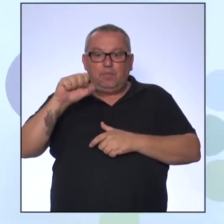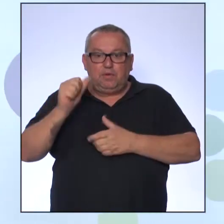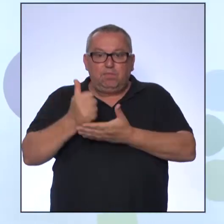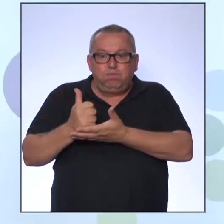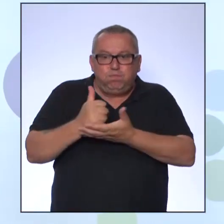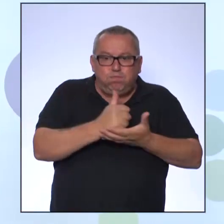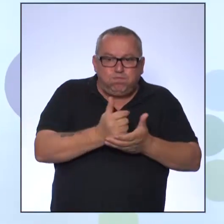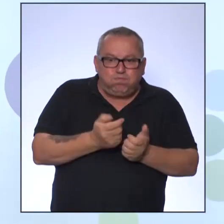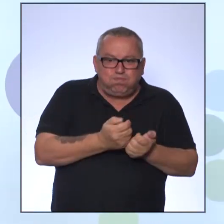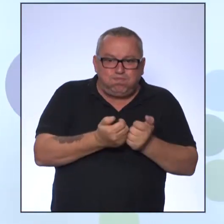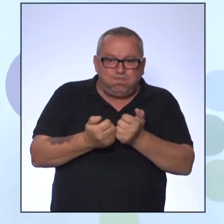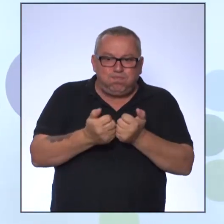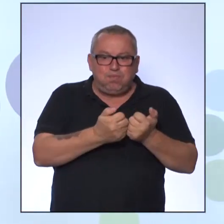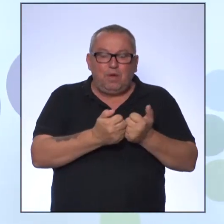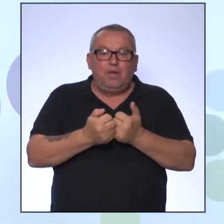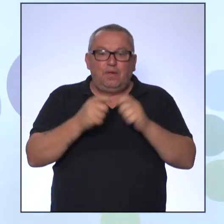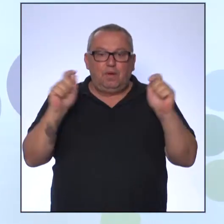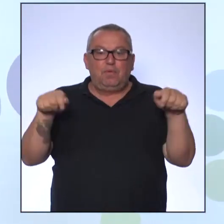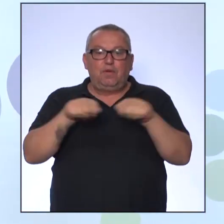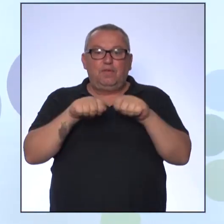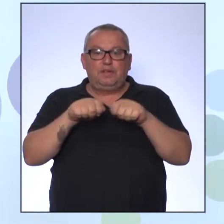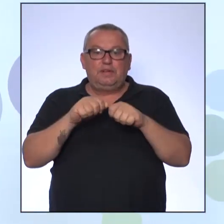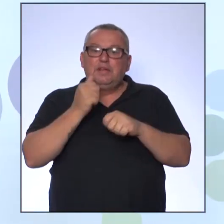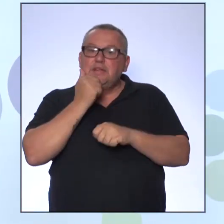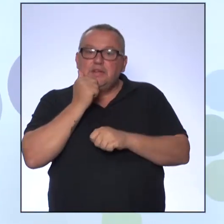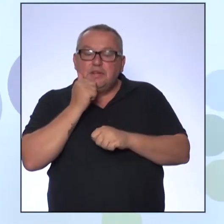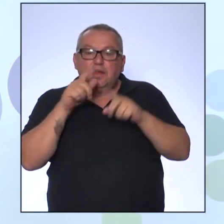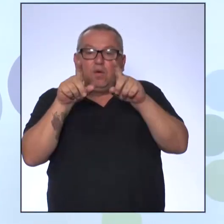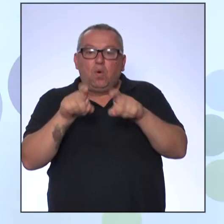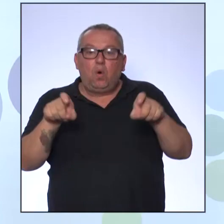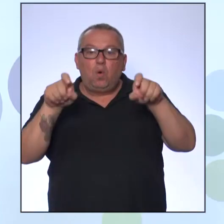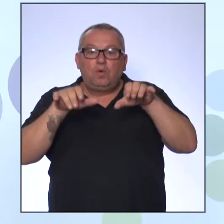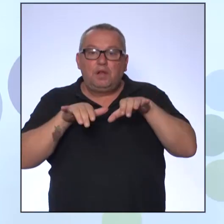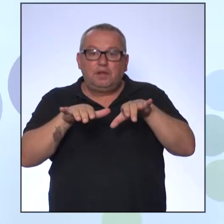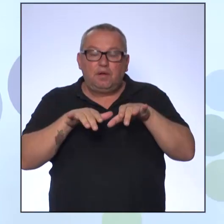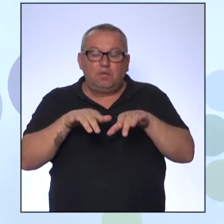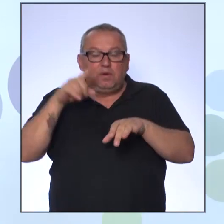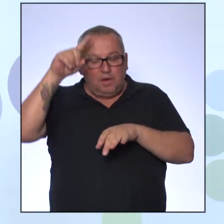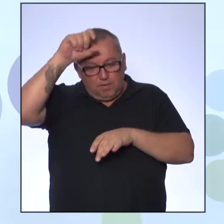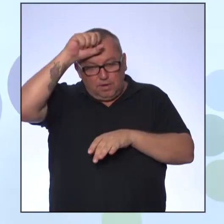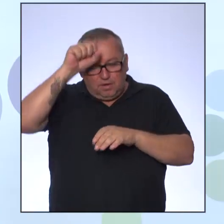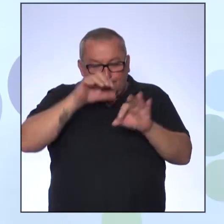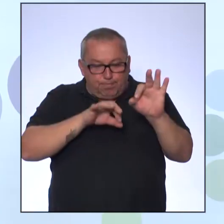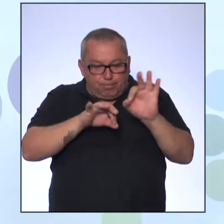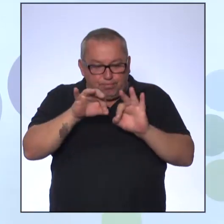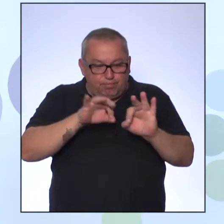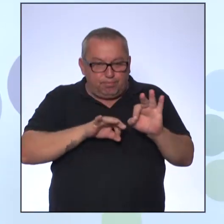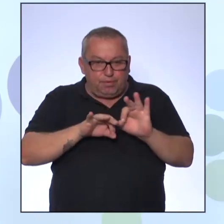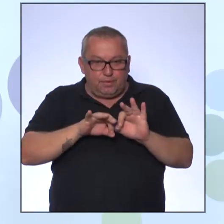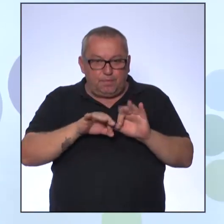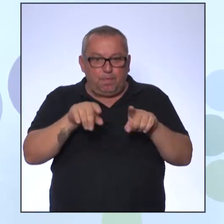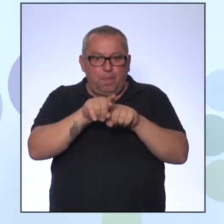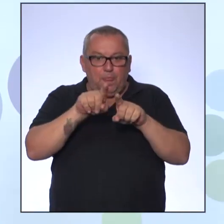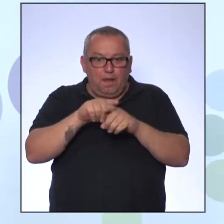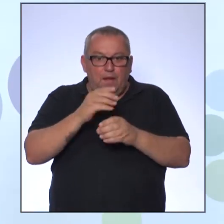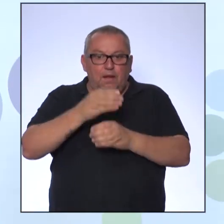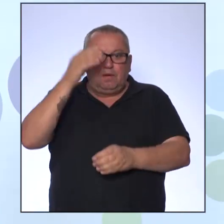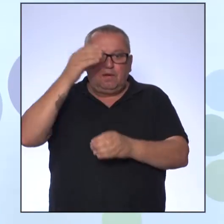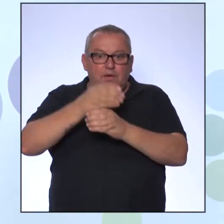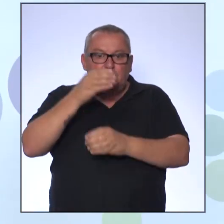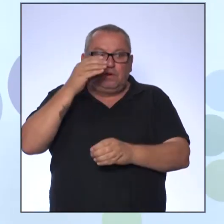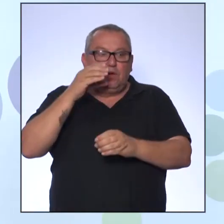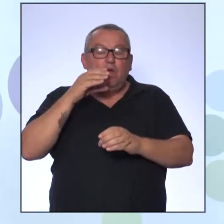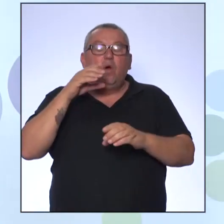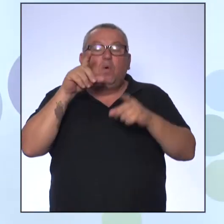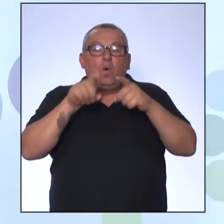Brasil e no mundo, e você pode fazer, por exemplo, ciências da computação, aprender a programar. Você pode também fazer engenharia da